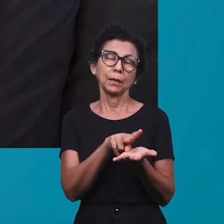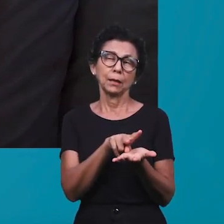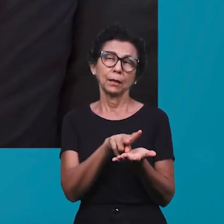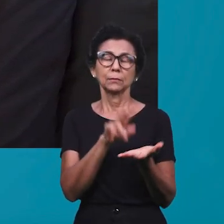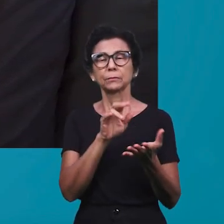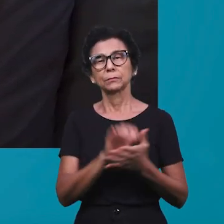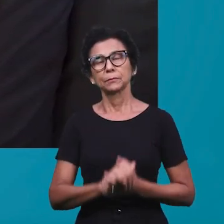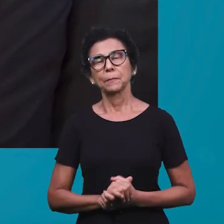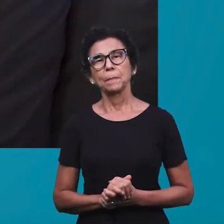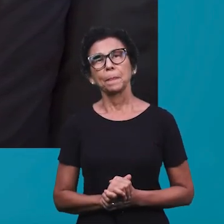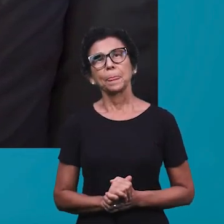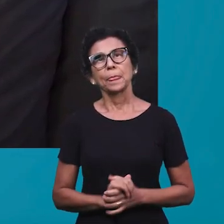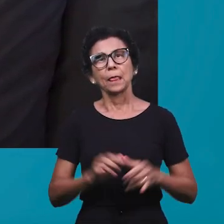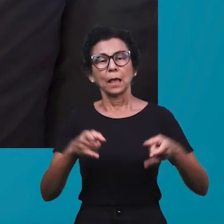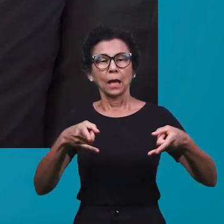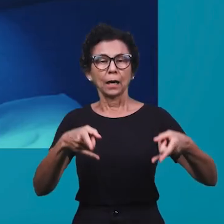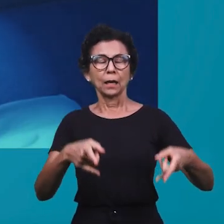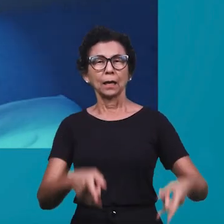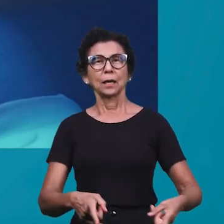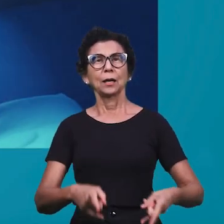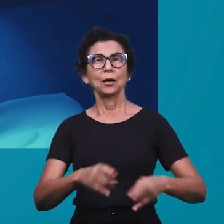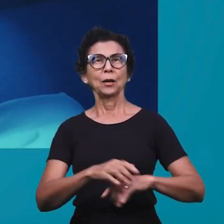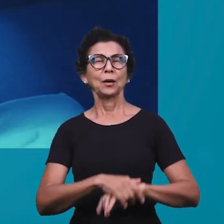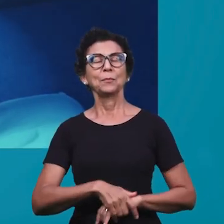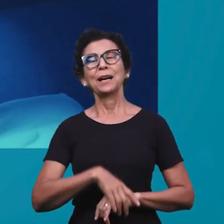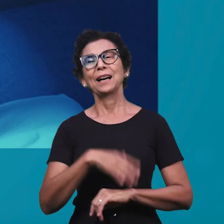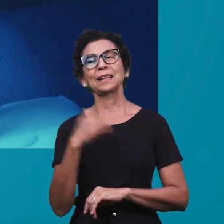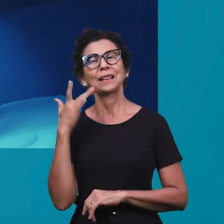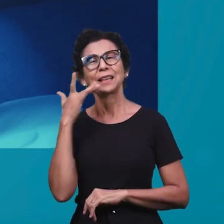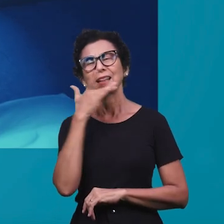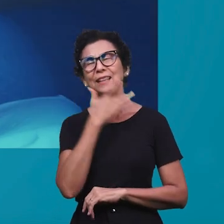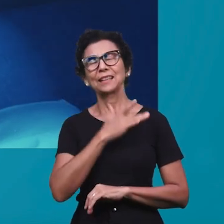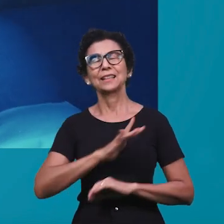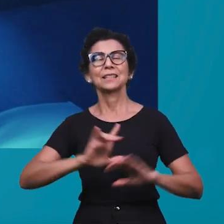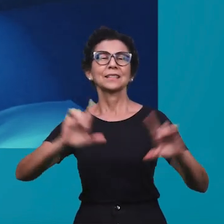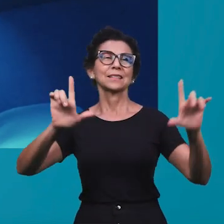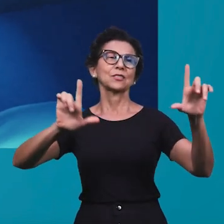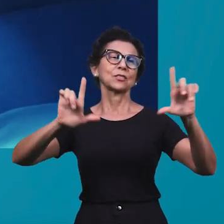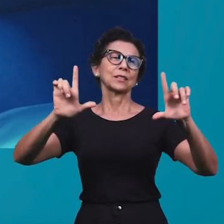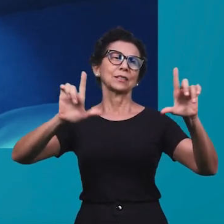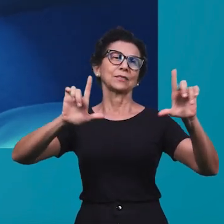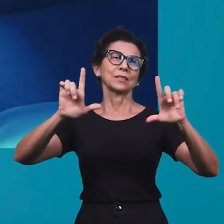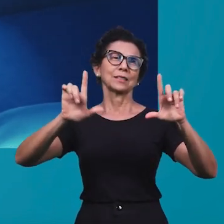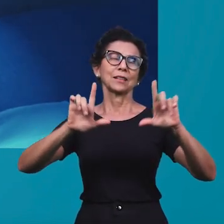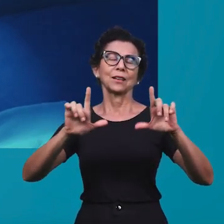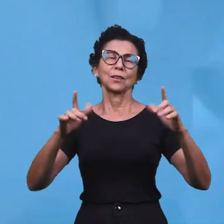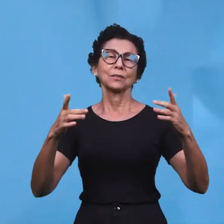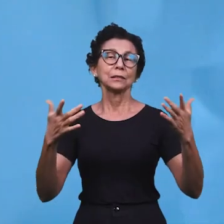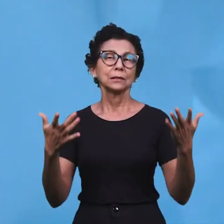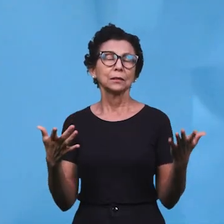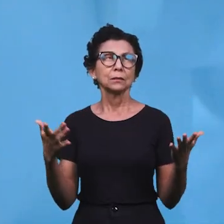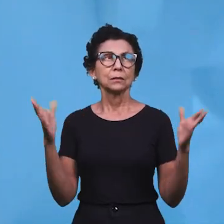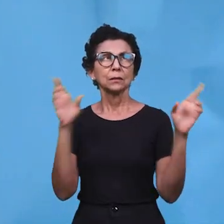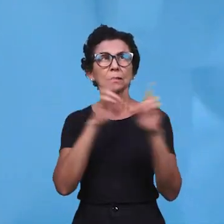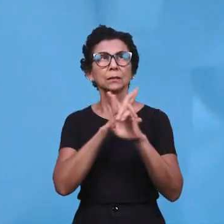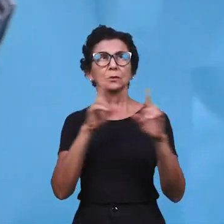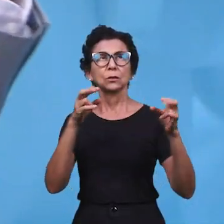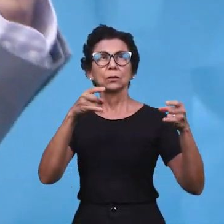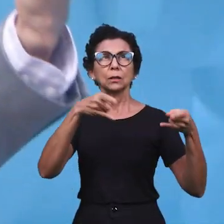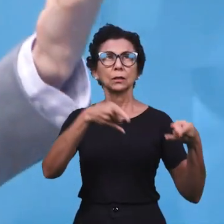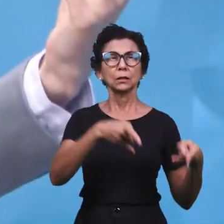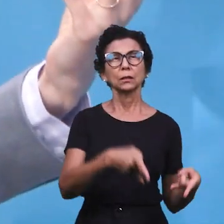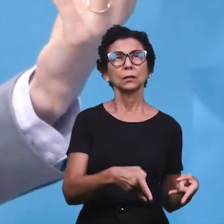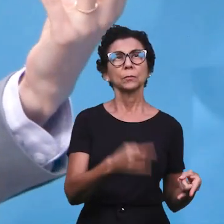né? Para muitos, a cama é um local de lazer para assistir uma televisão, né? Então, associa a cama com